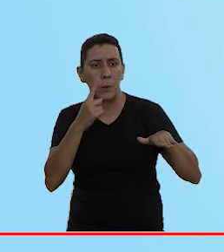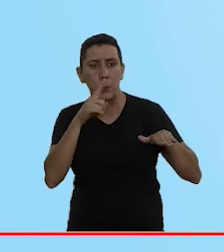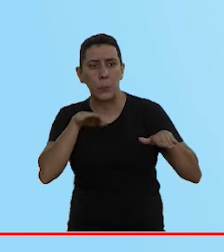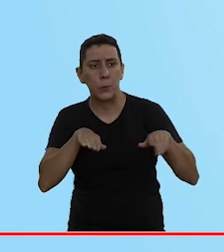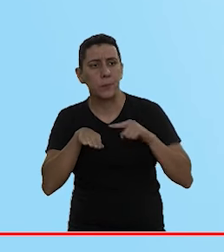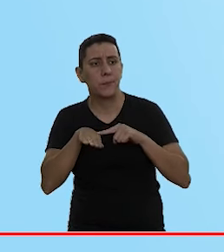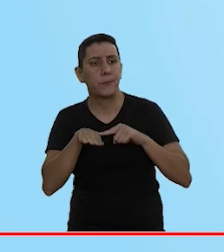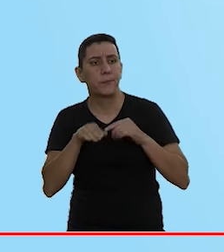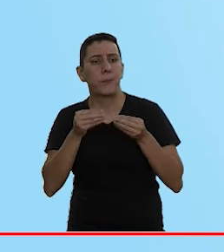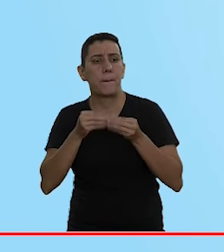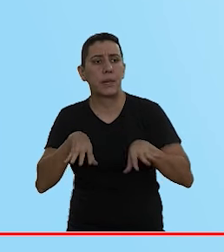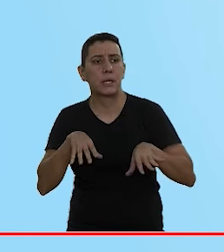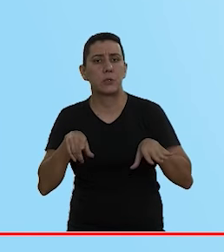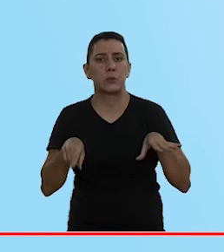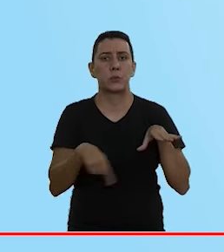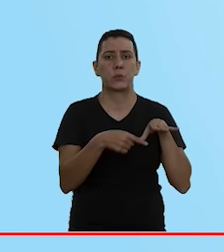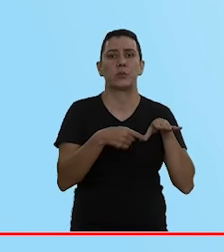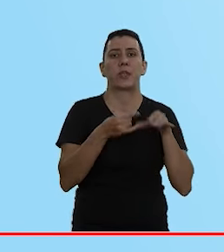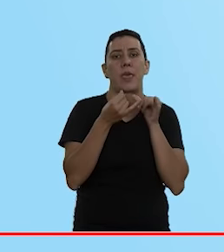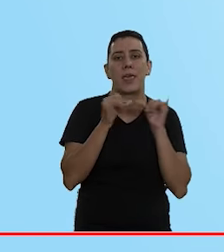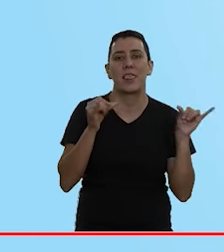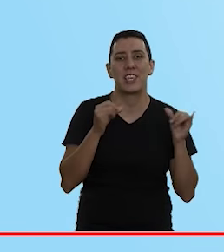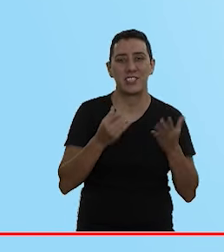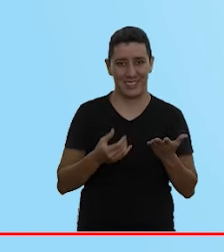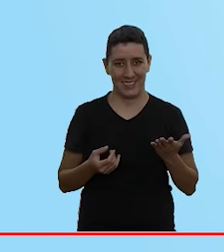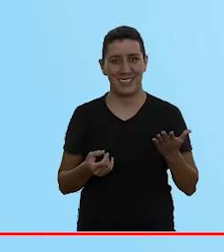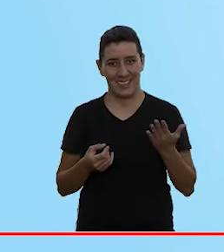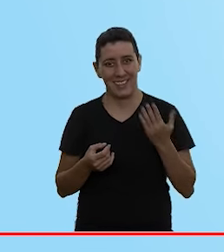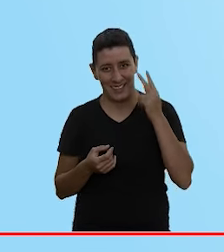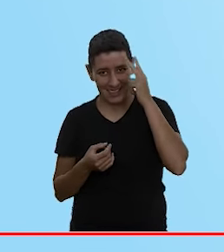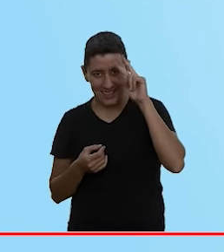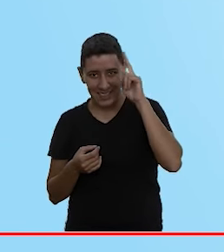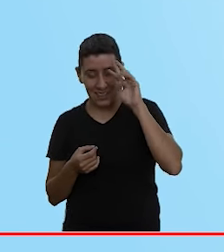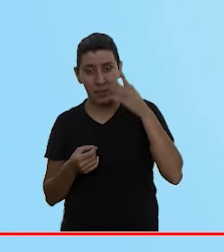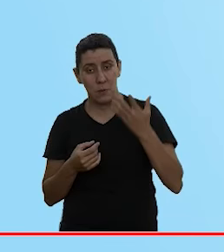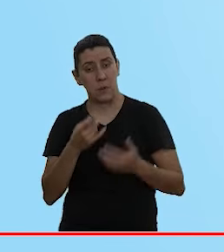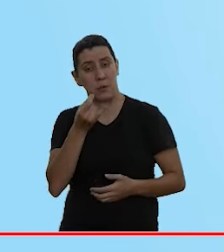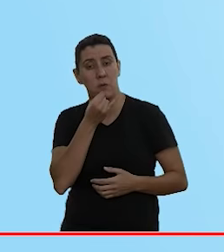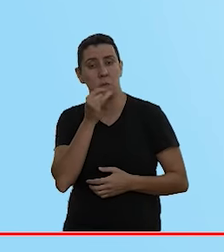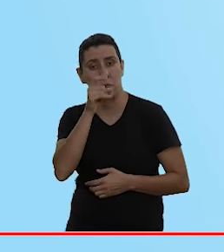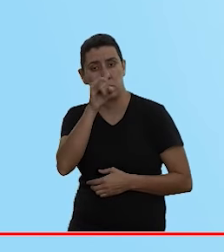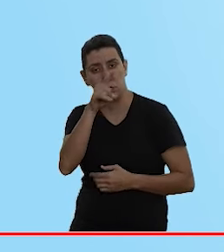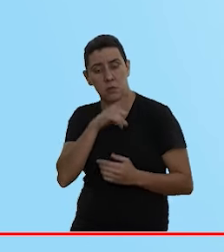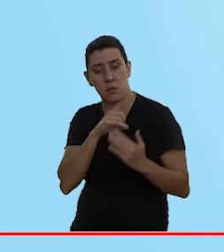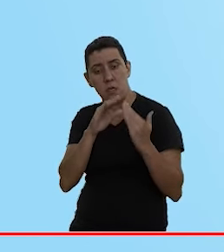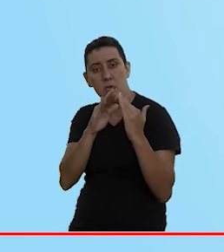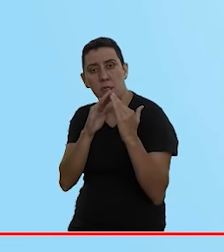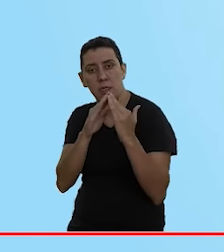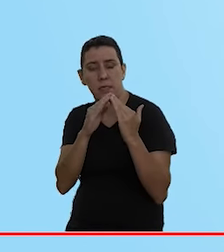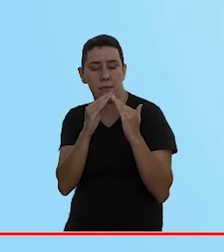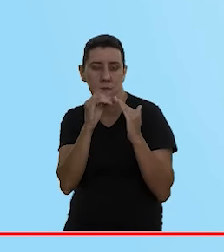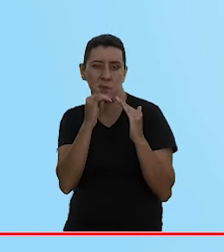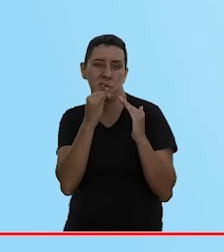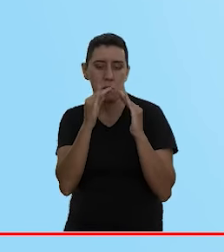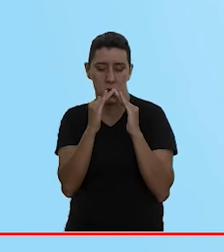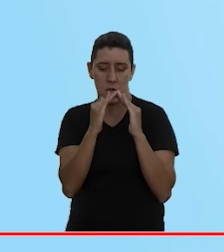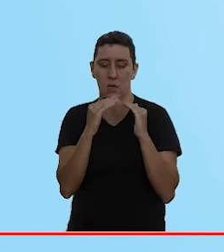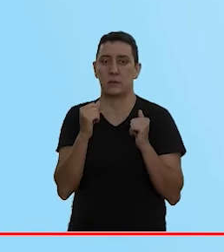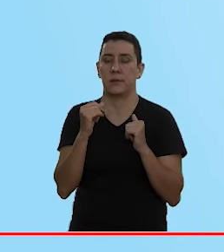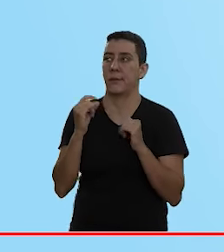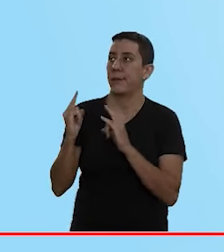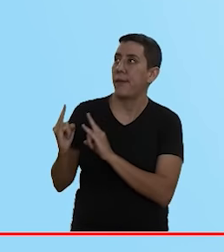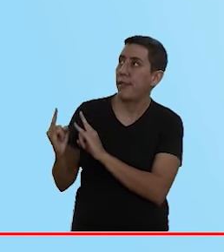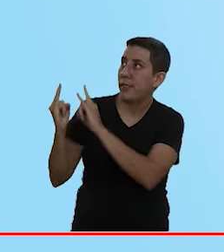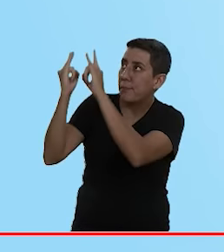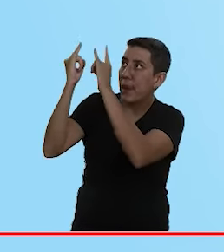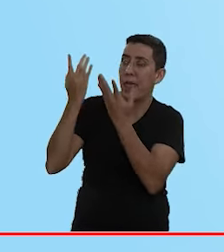módulos. Ao passo que, por exemplo, se você estiver perto ali da residência, uma antena alta ou uma